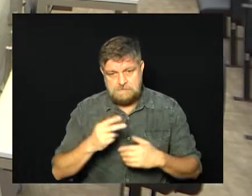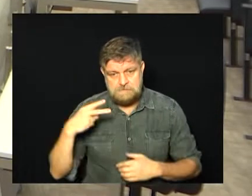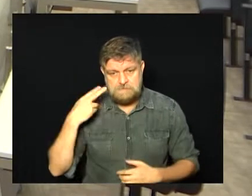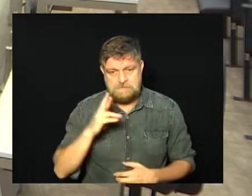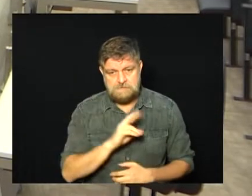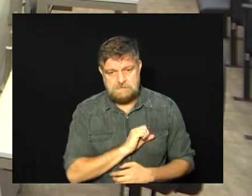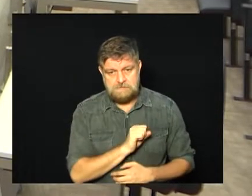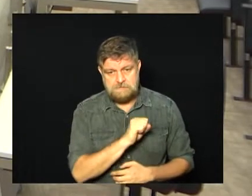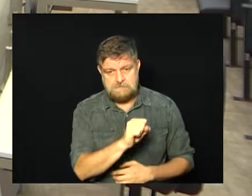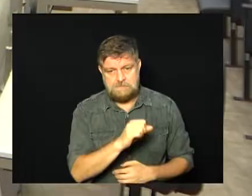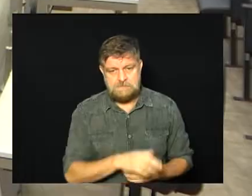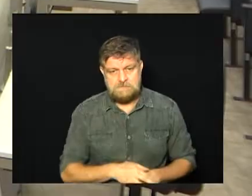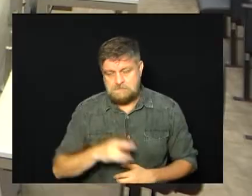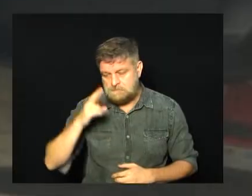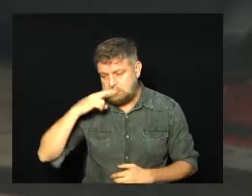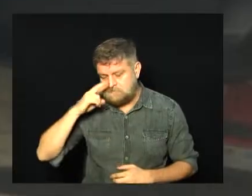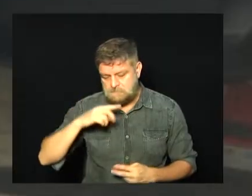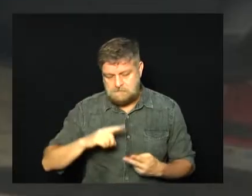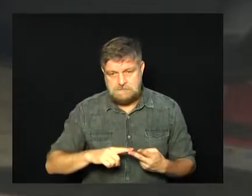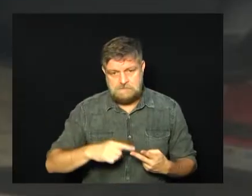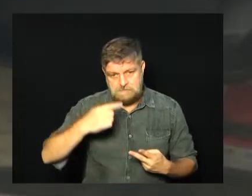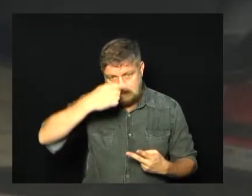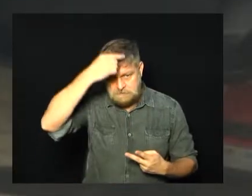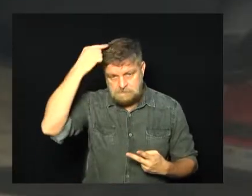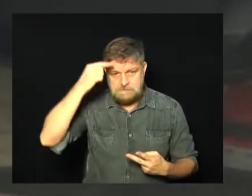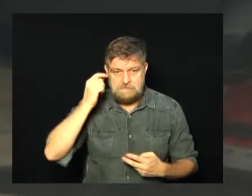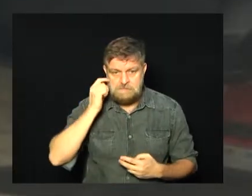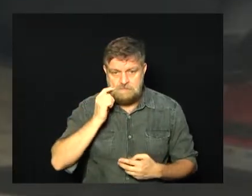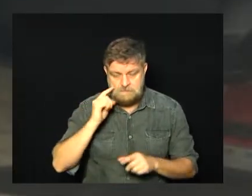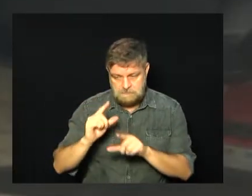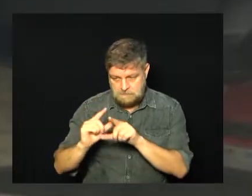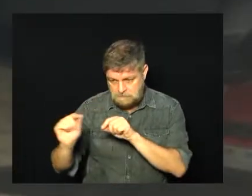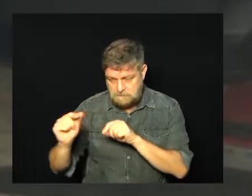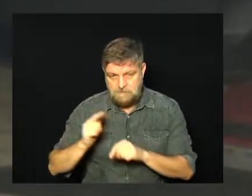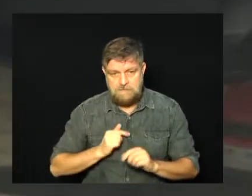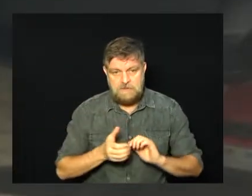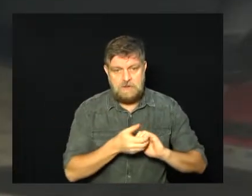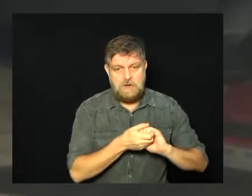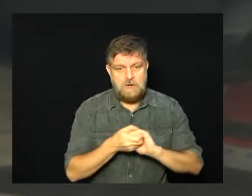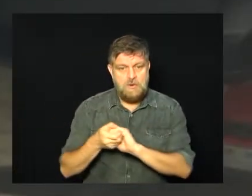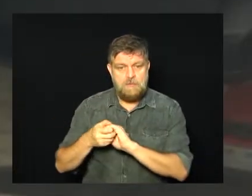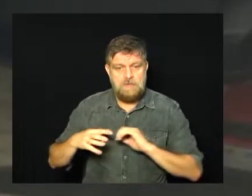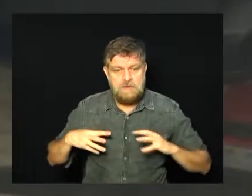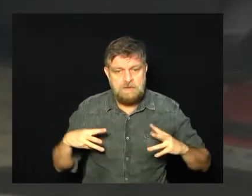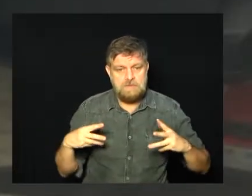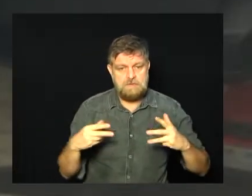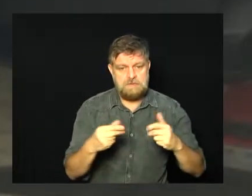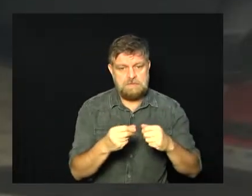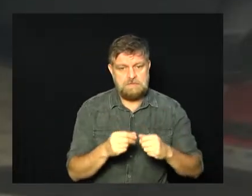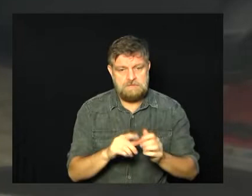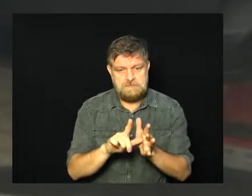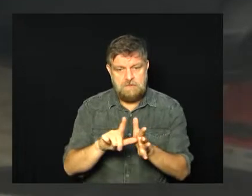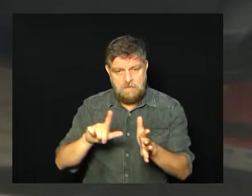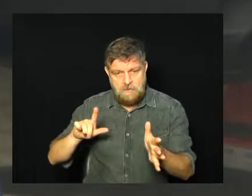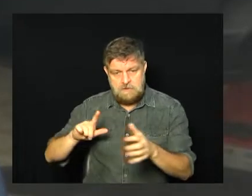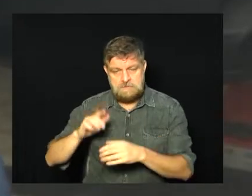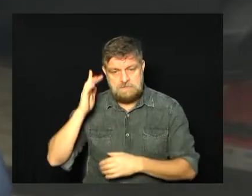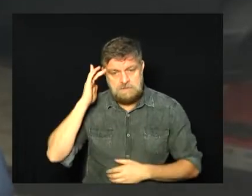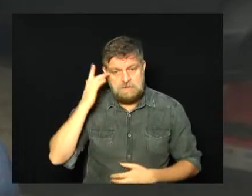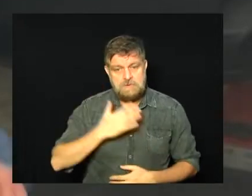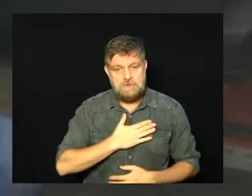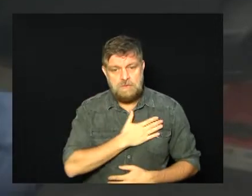teu nome, Salvete, Paulo Gaspar. Acho que o Marcelo saiu, mas cumprimento a todos da mesa. Antes de mais nada, acho que eu gostaria